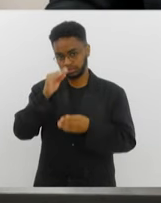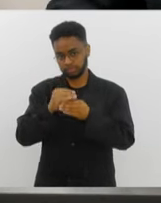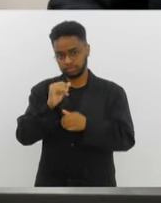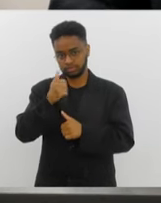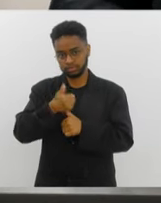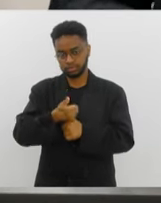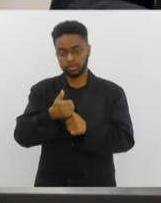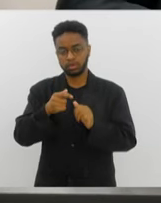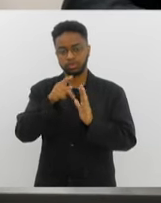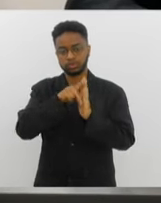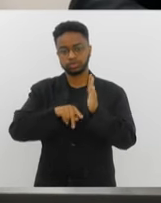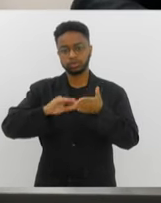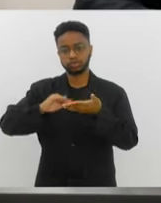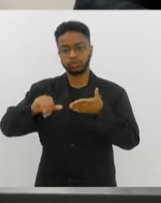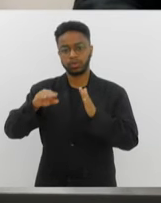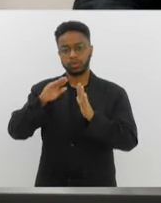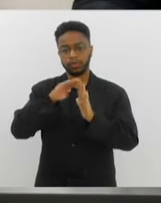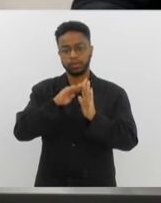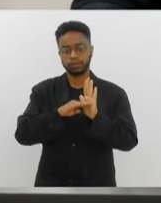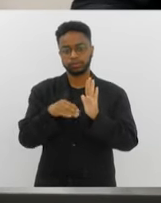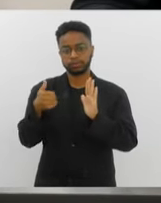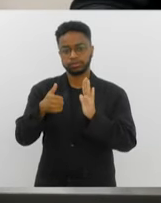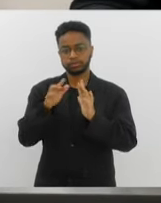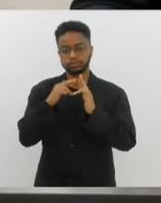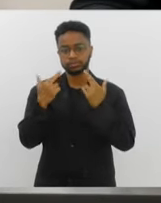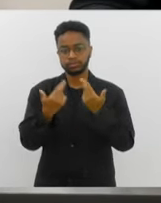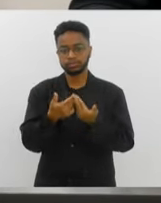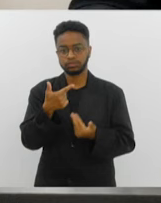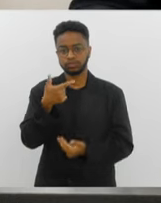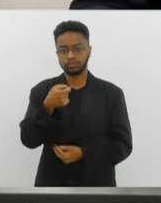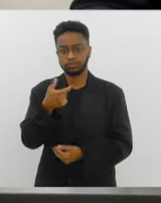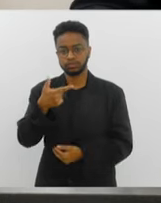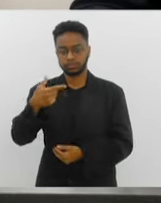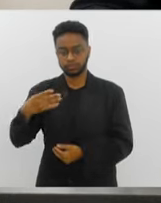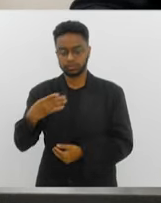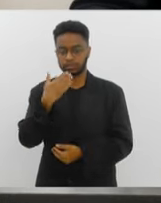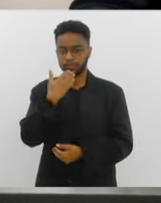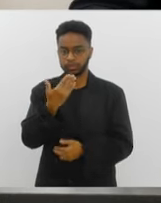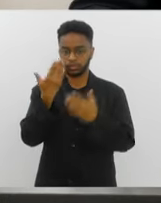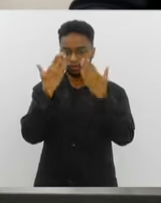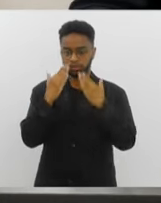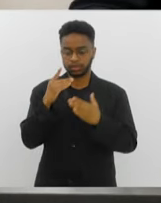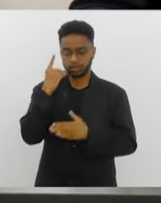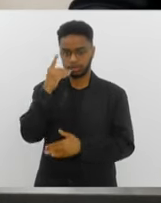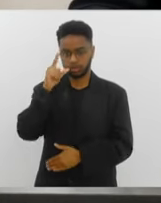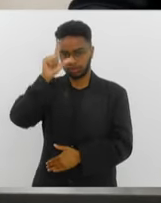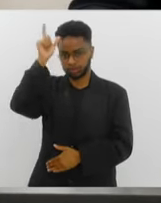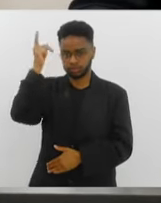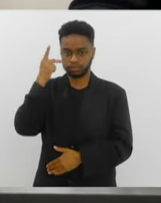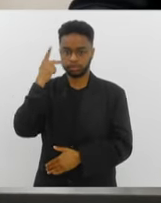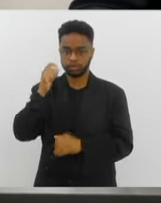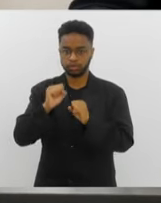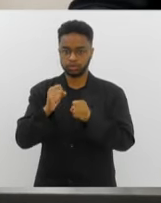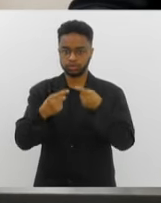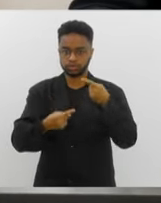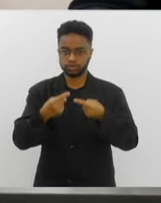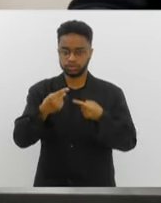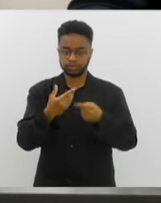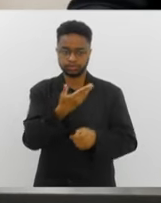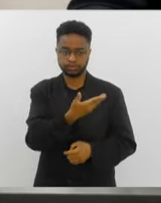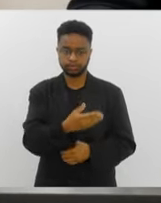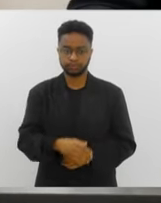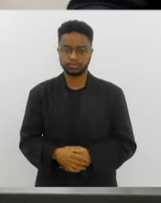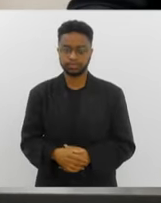saiu de pauta na primeira reunião ordinária de 2024, com pedido de vista do deputado Luiz Paulo, em discussão para discutir, deputado Luiz